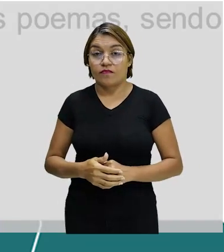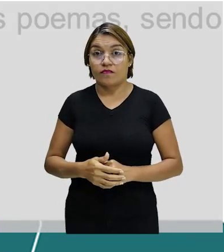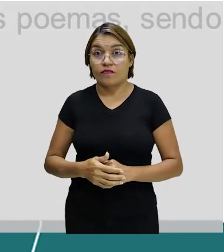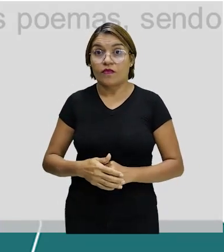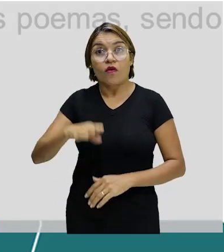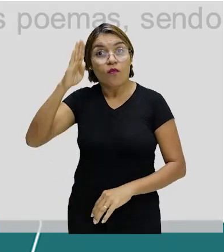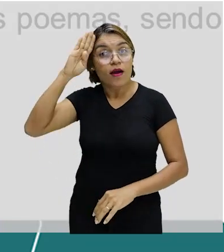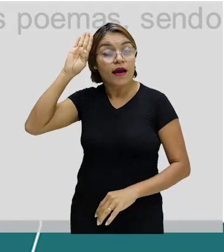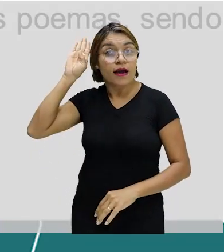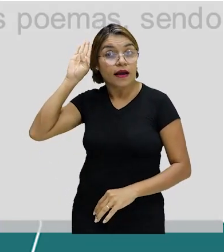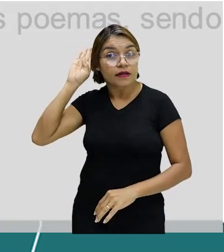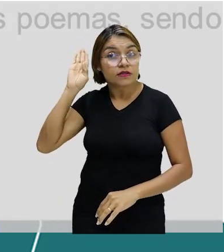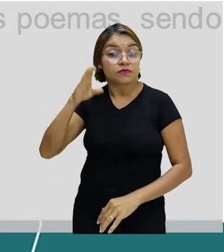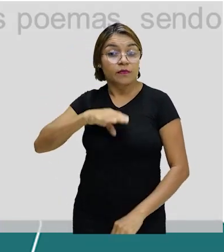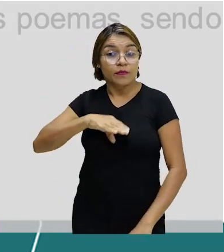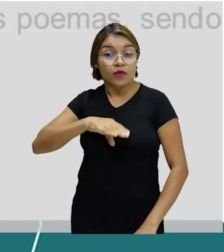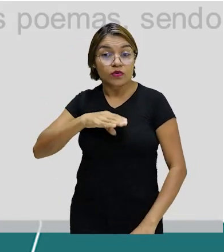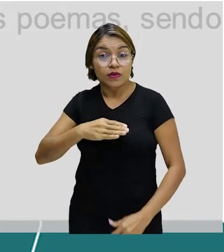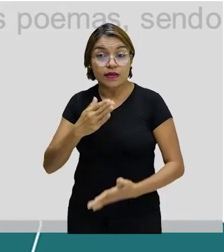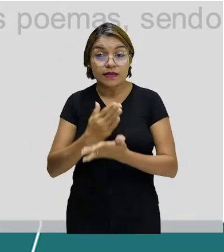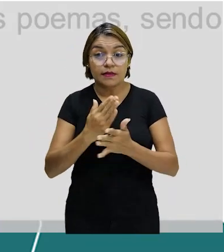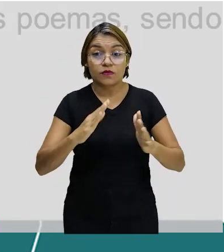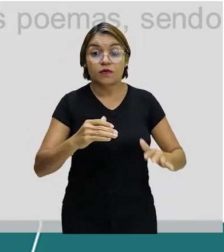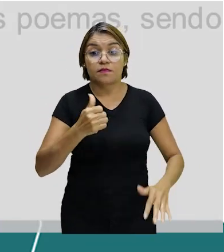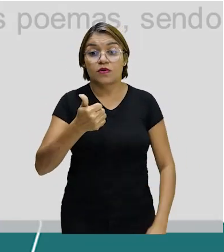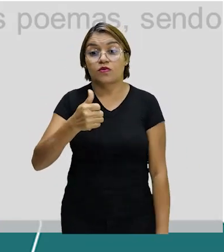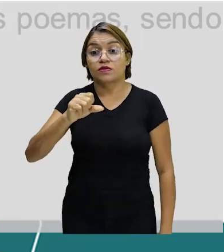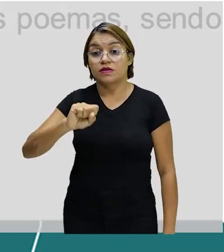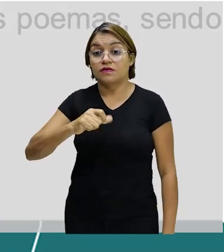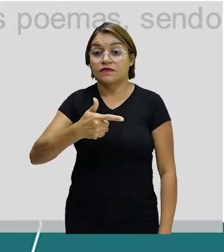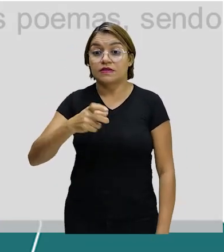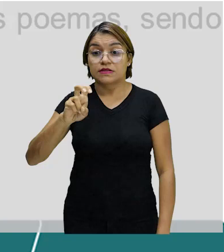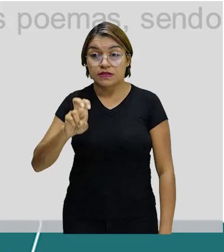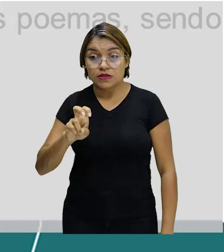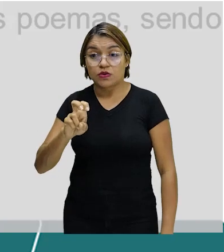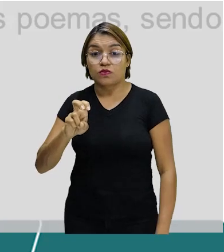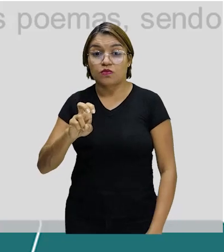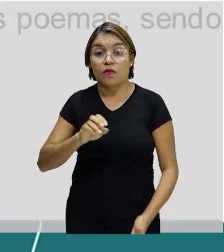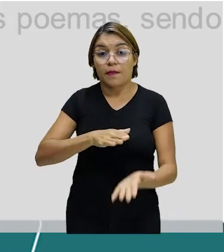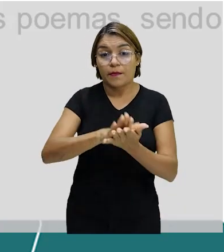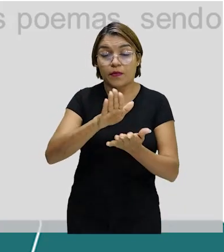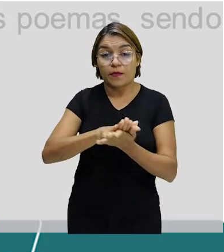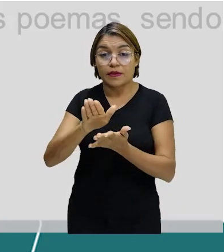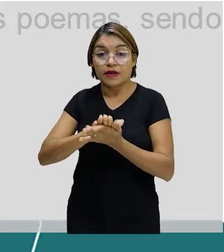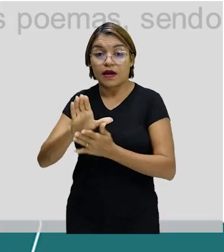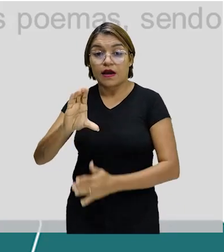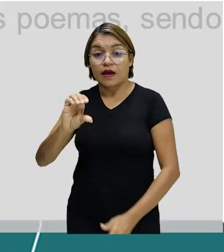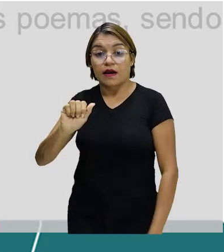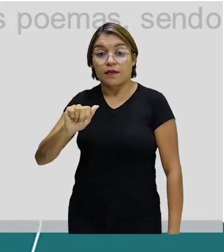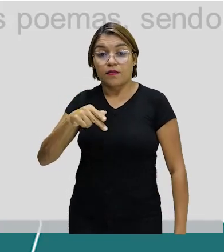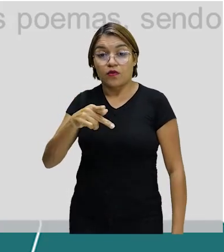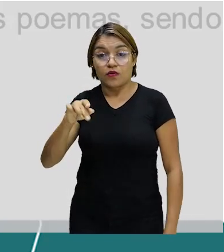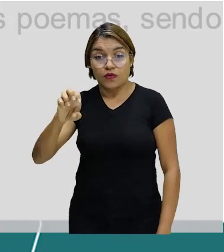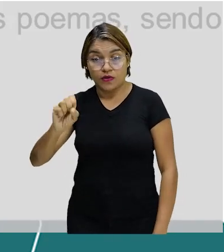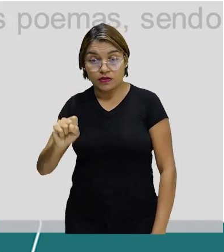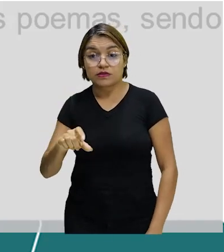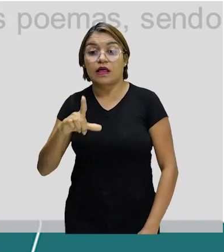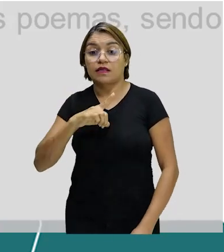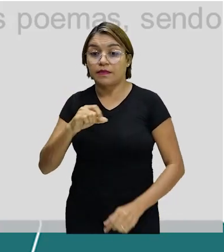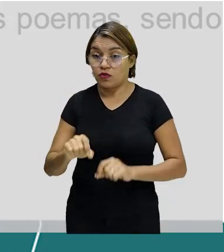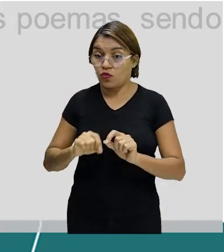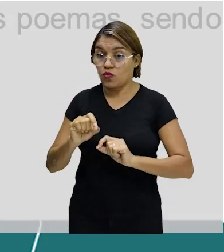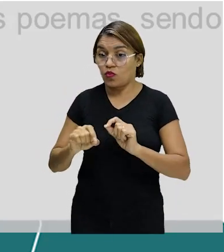terminou em 1825, com a publicação do poema Camões, de Almeida Garré, o qual inaugura uma nova fase,